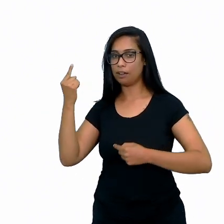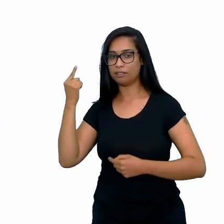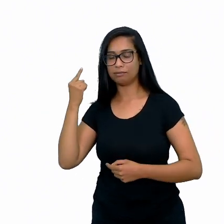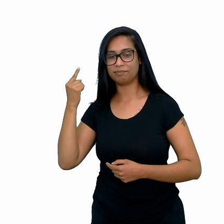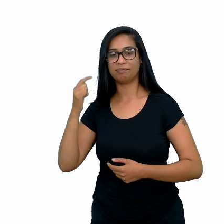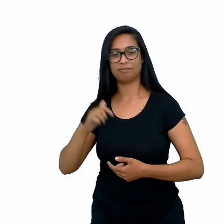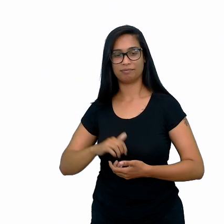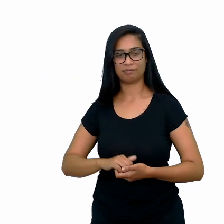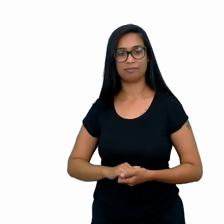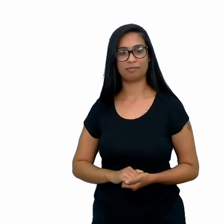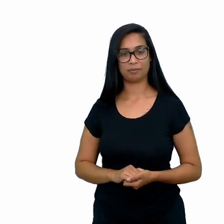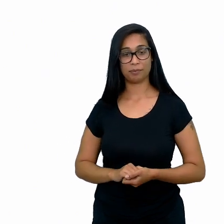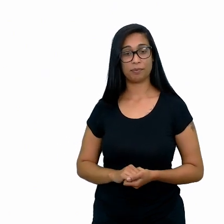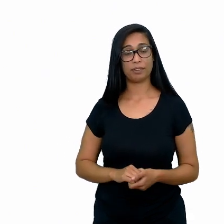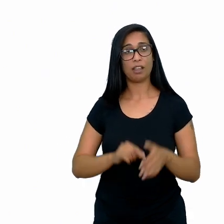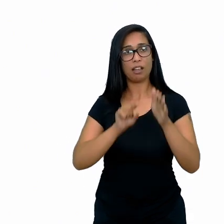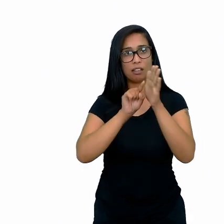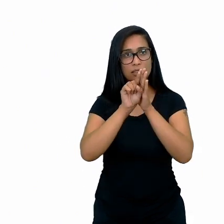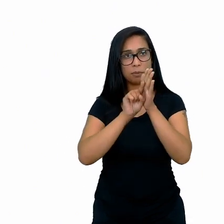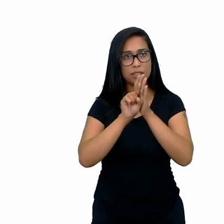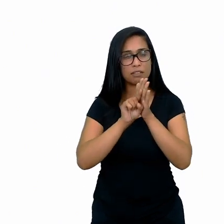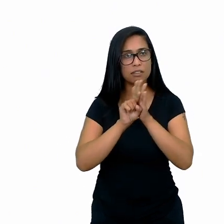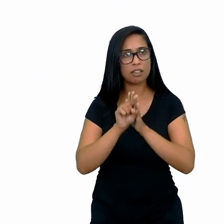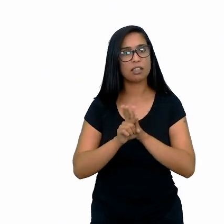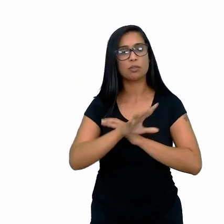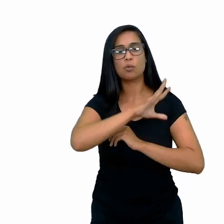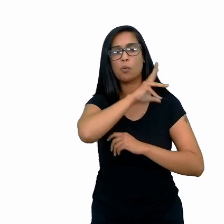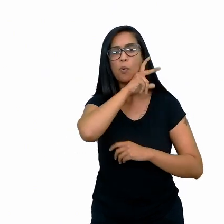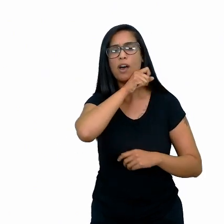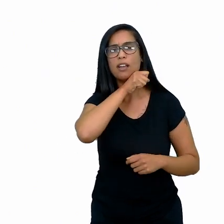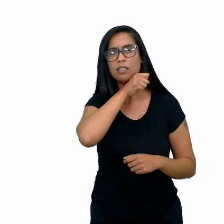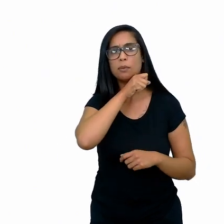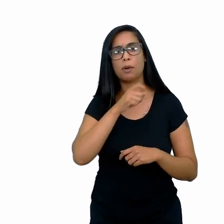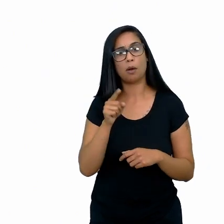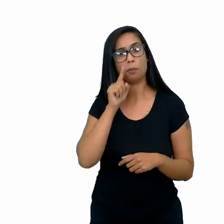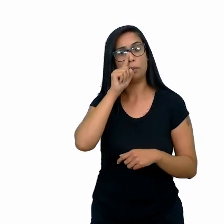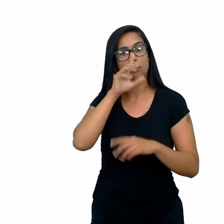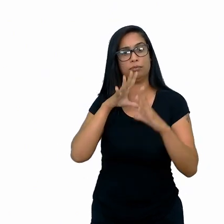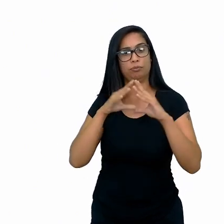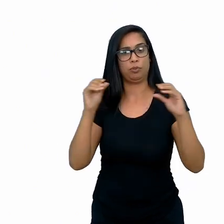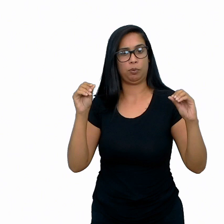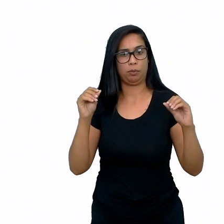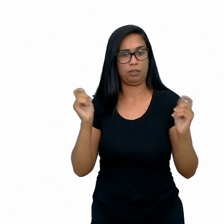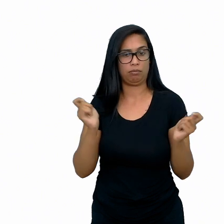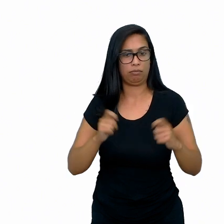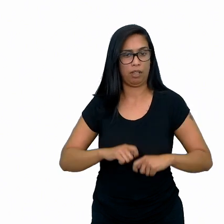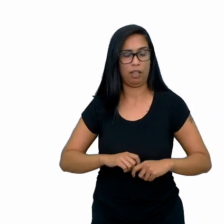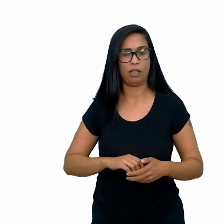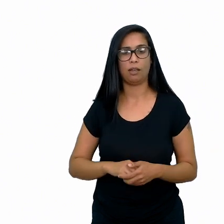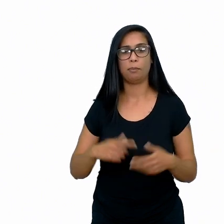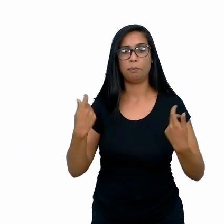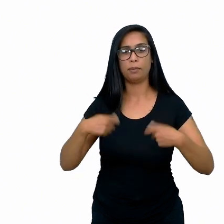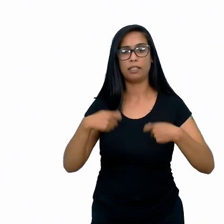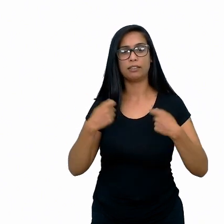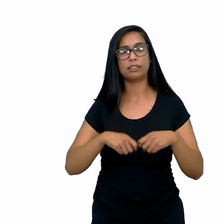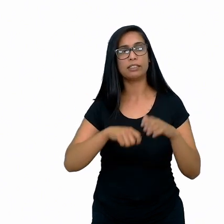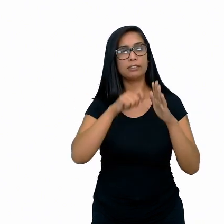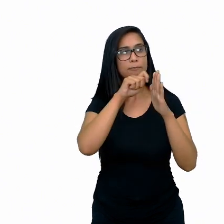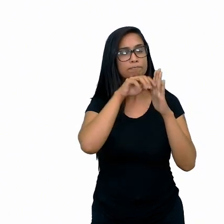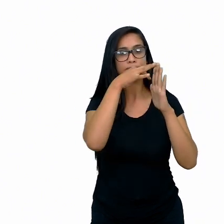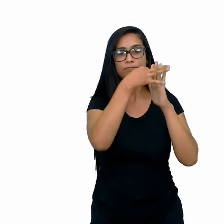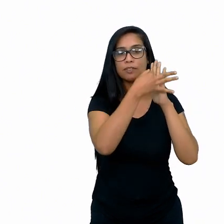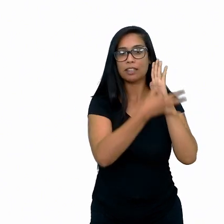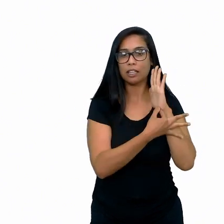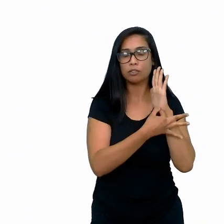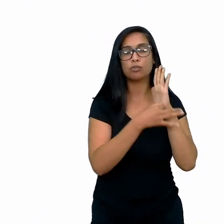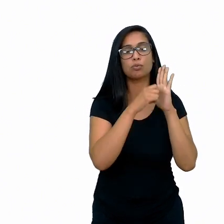partir das pesquisas realizadas sobre os animais em extinção, que as crianças precisarão escrever 2 textos,